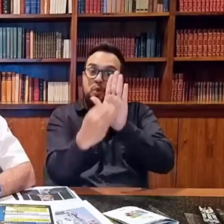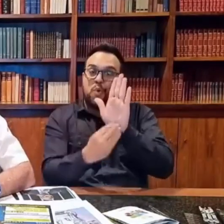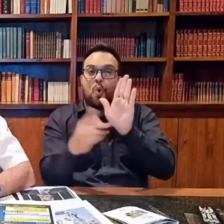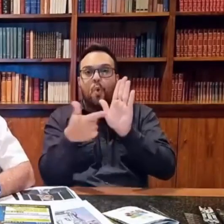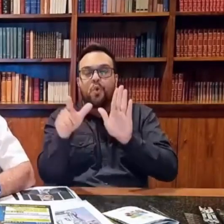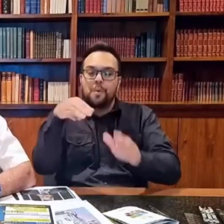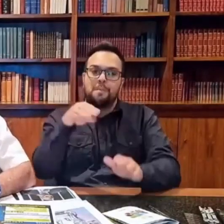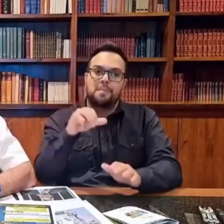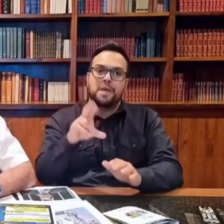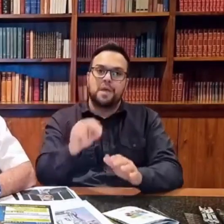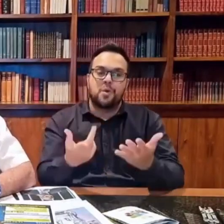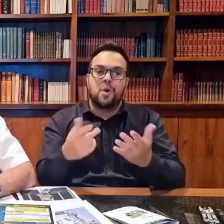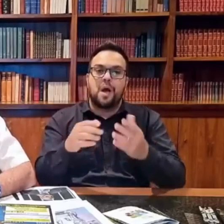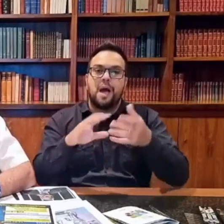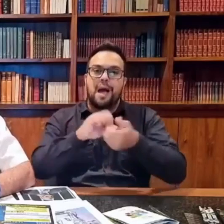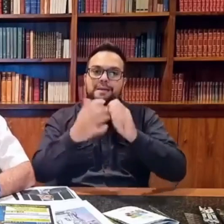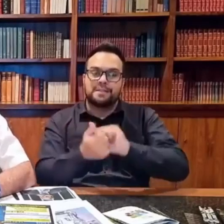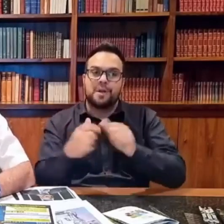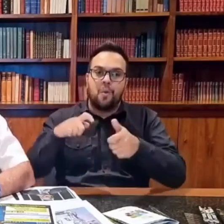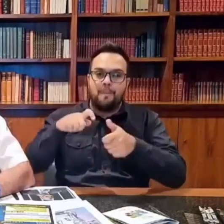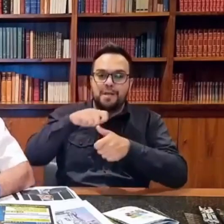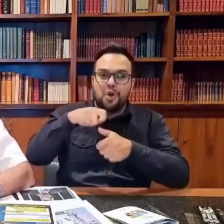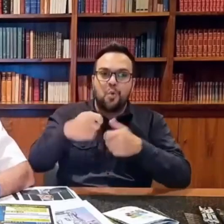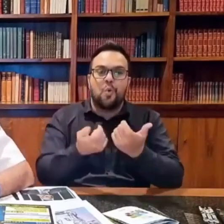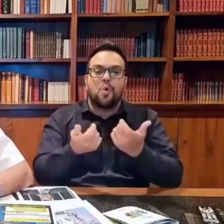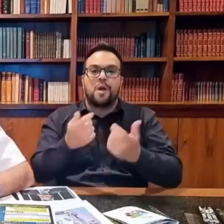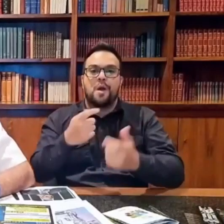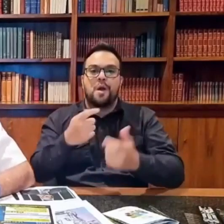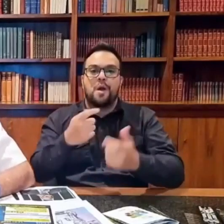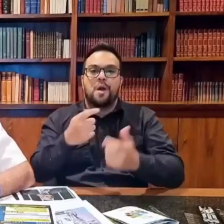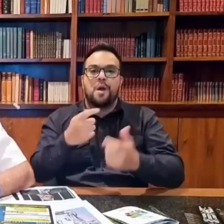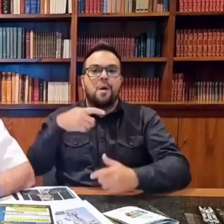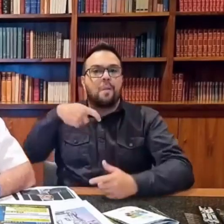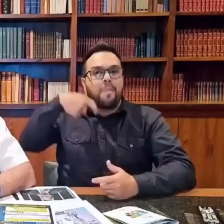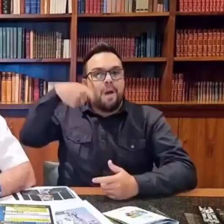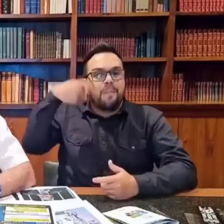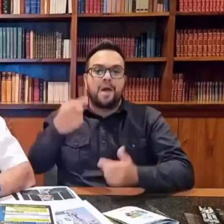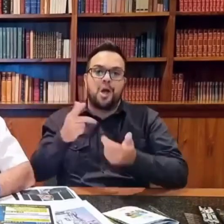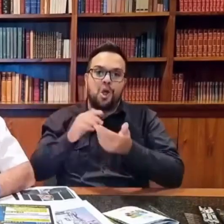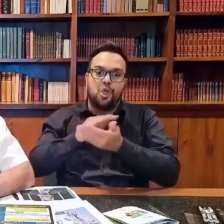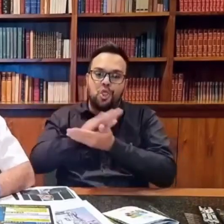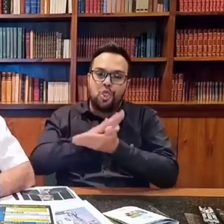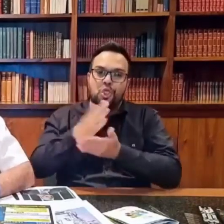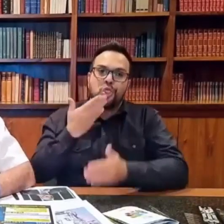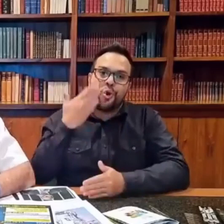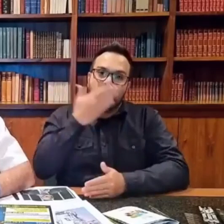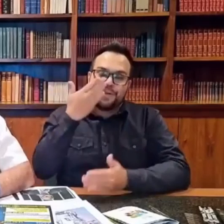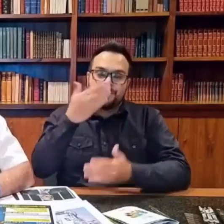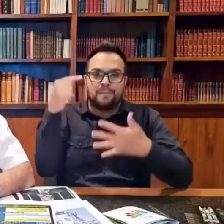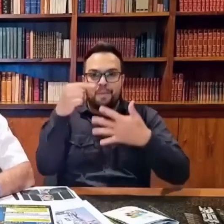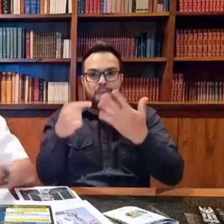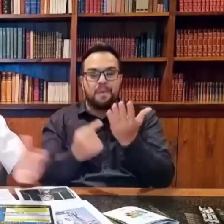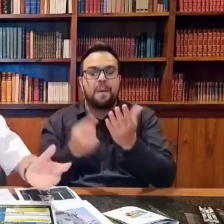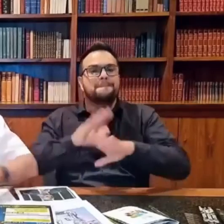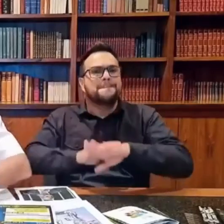esta tem que ser uma das principais senão a principal pauta até outubro Porque sem a liberdade em